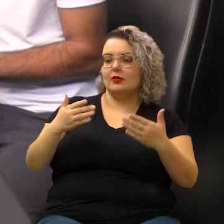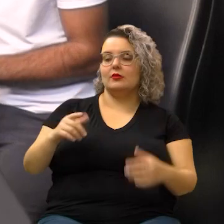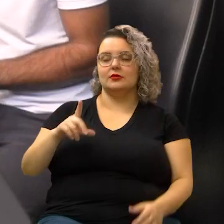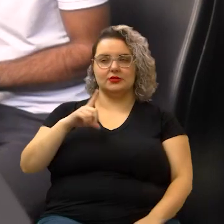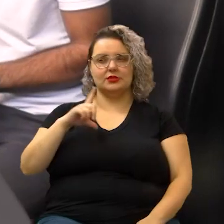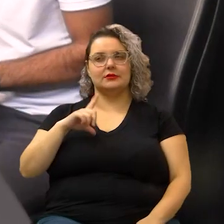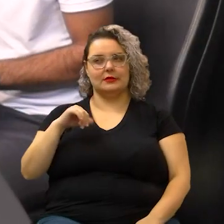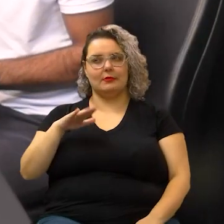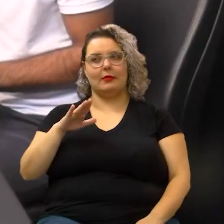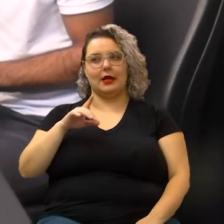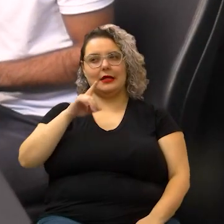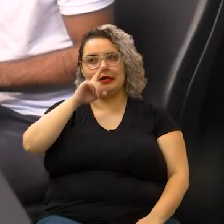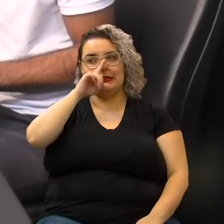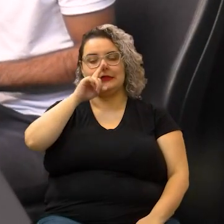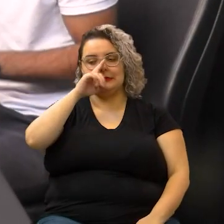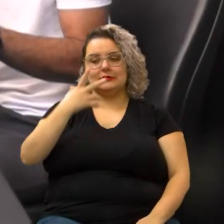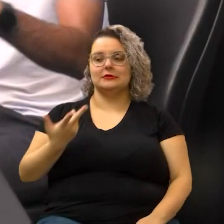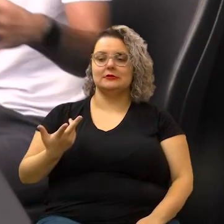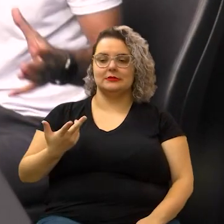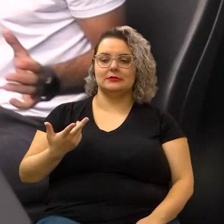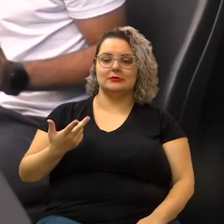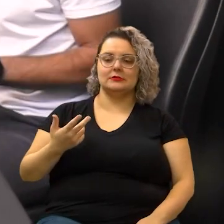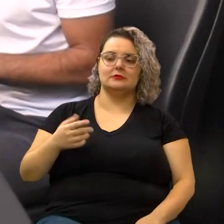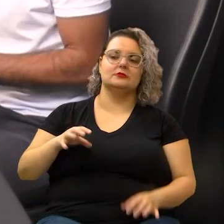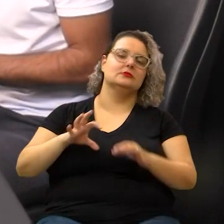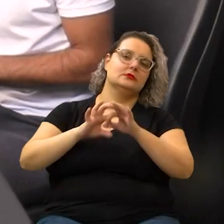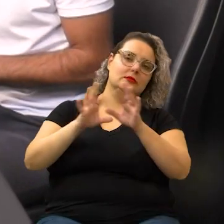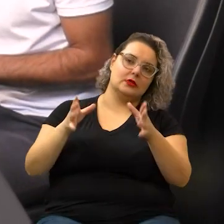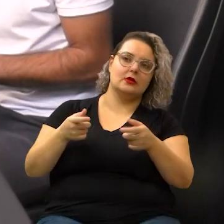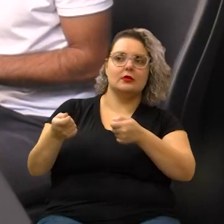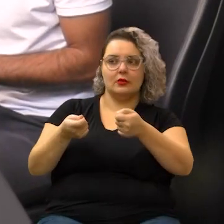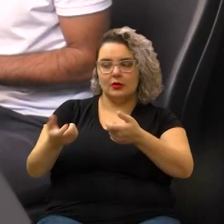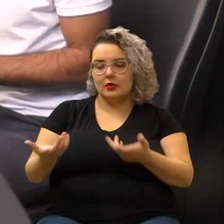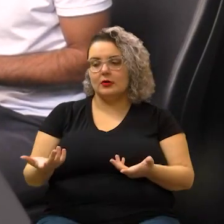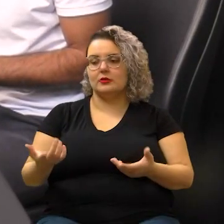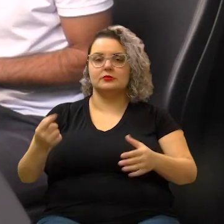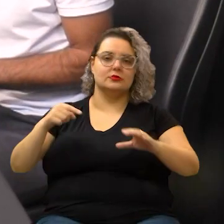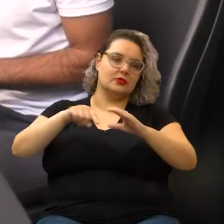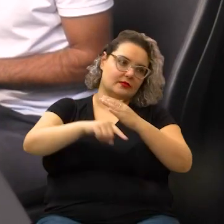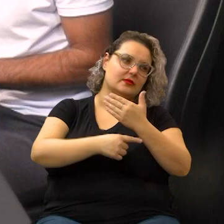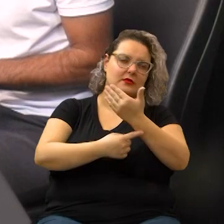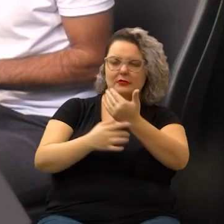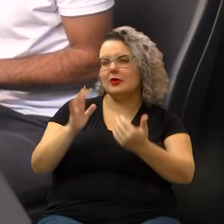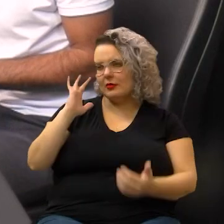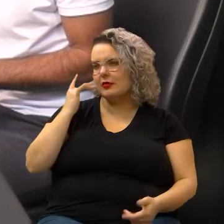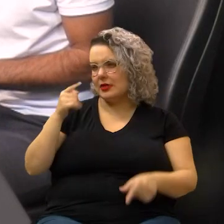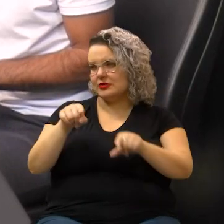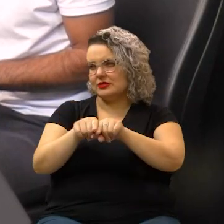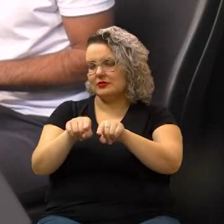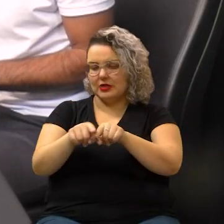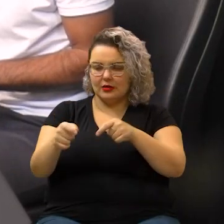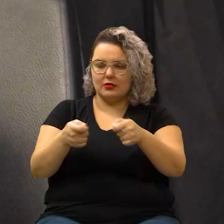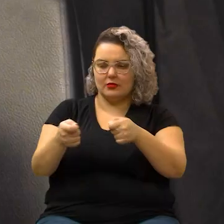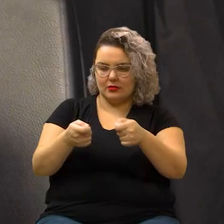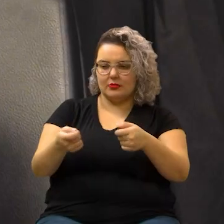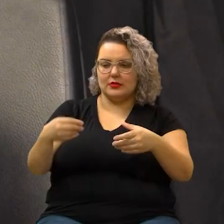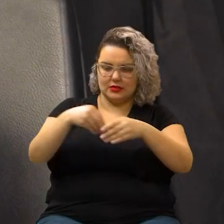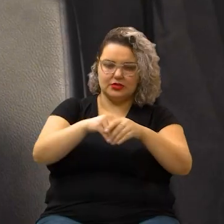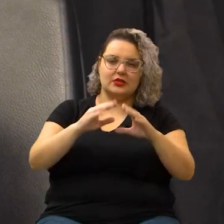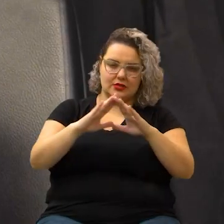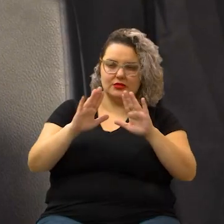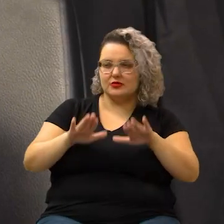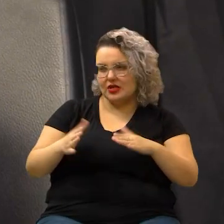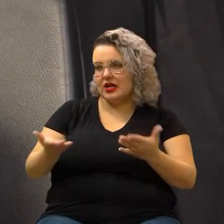dia tá bem mais, essa questão assim de andar solto, tá bem mais, devido ao avanço tecnológico, eu acho também, segura a galera